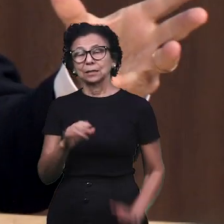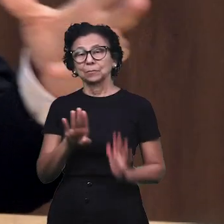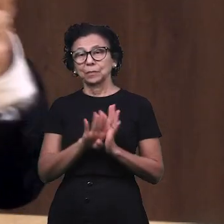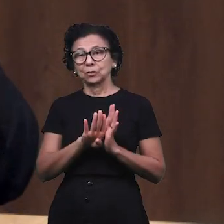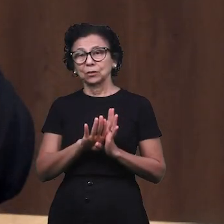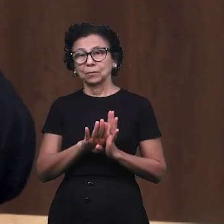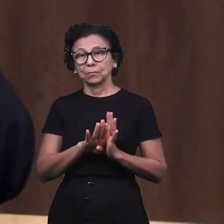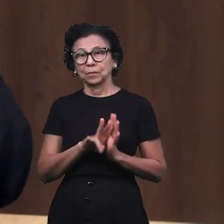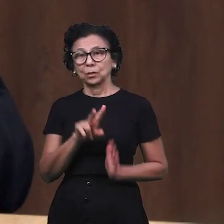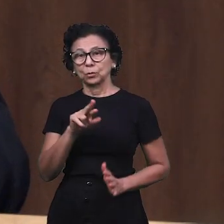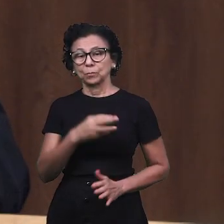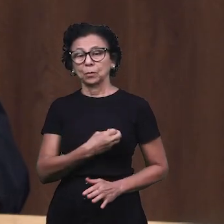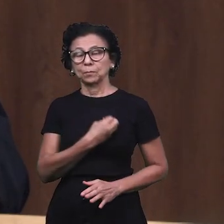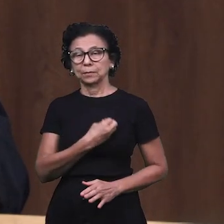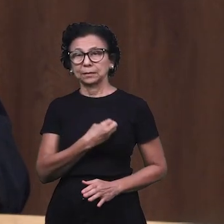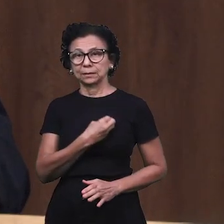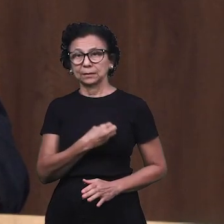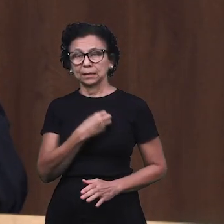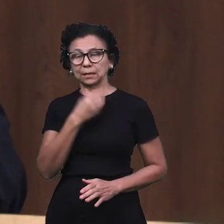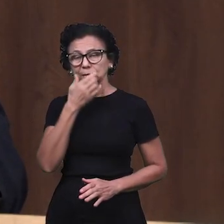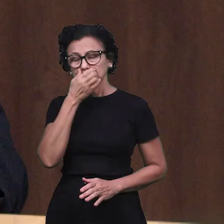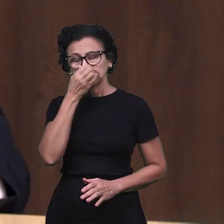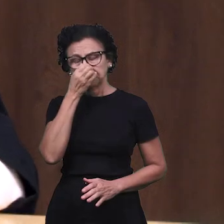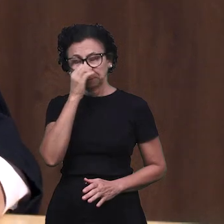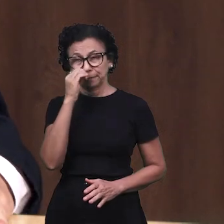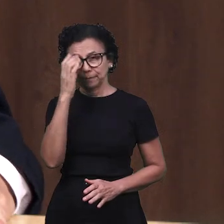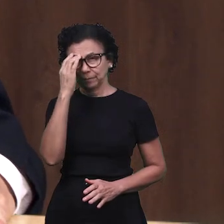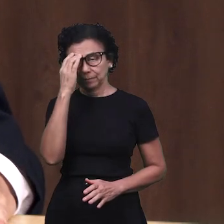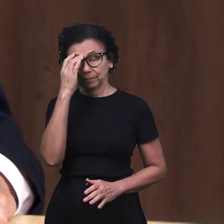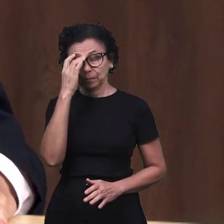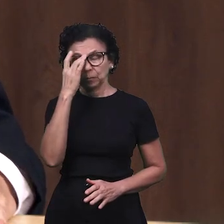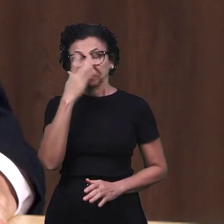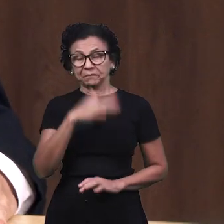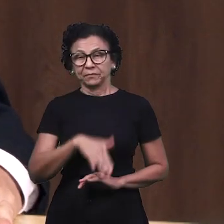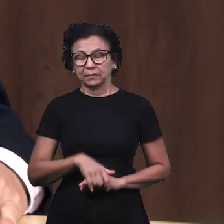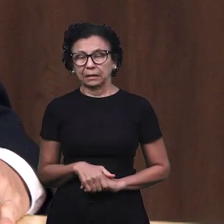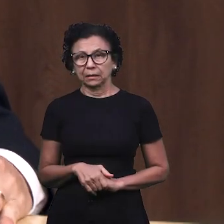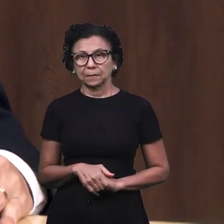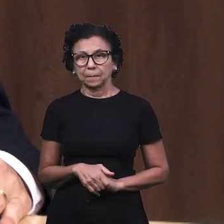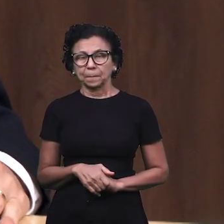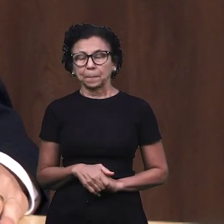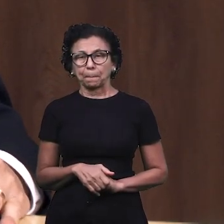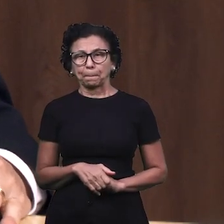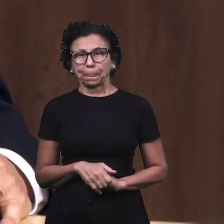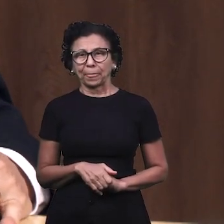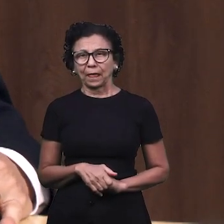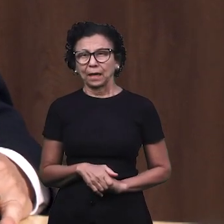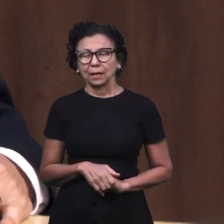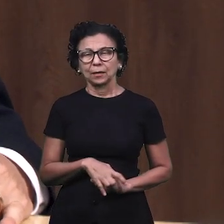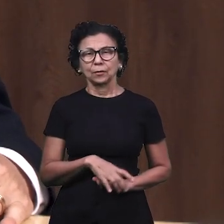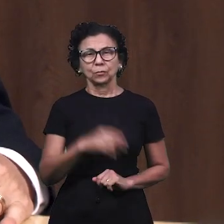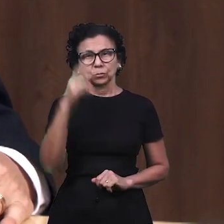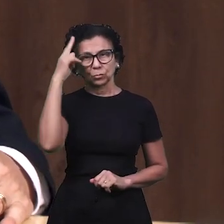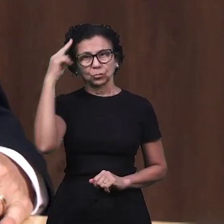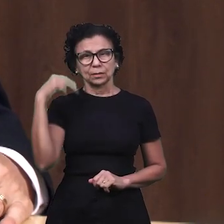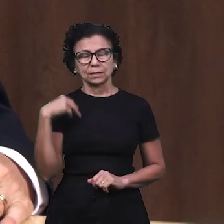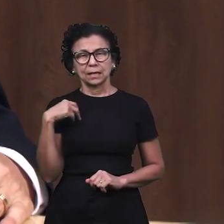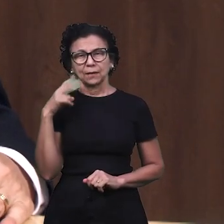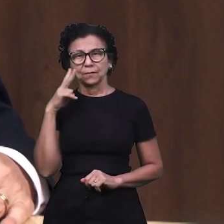eles voltam com Benjamim, e José vê que Benjamim, o seu irmão mais